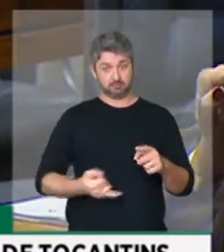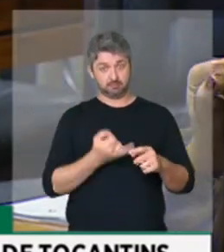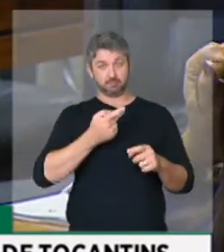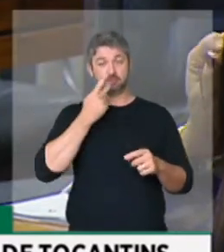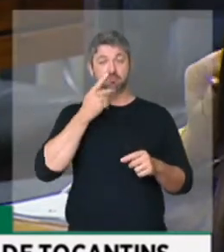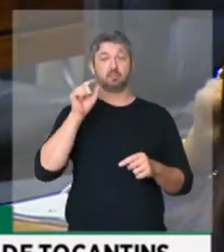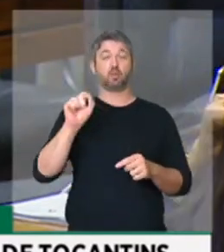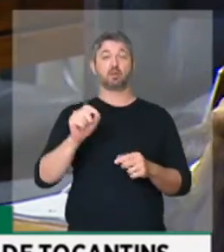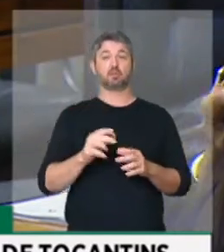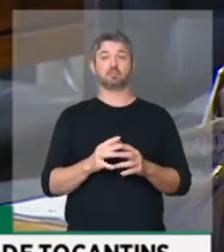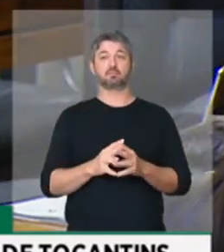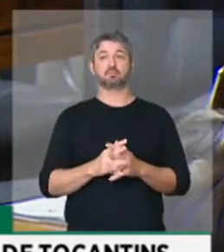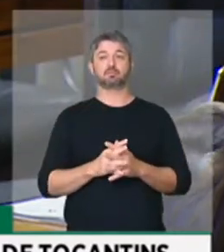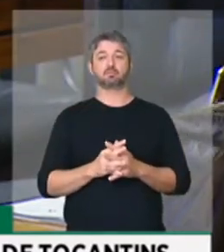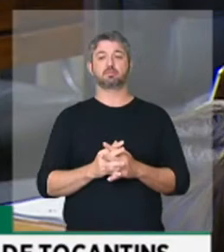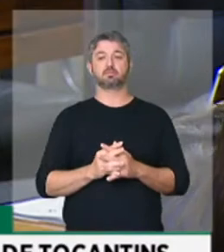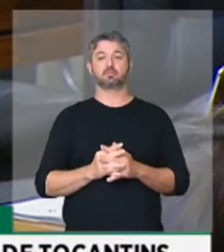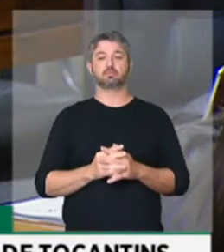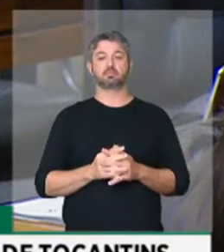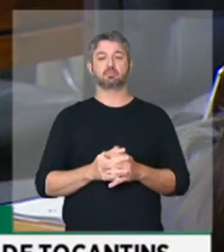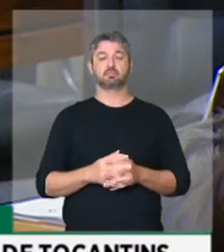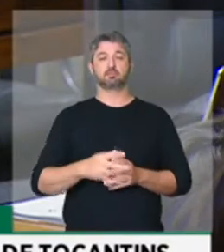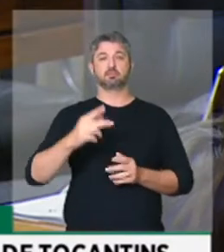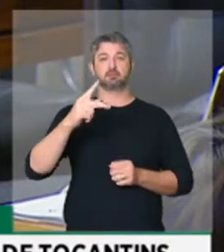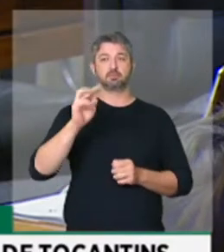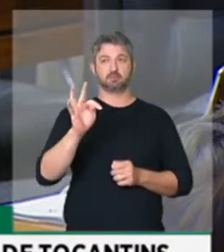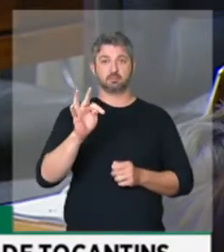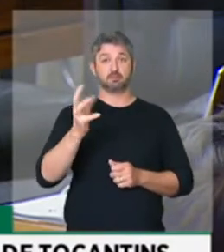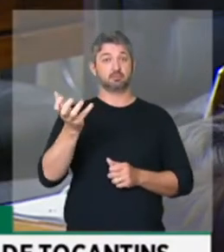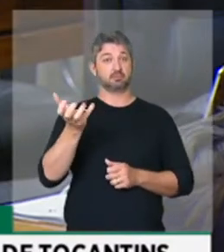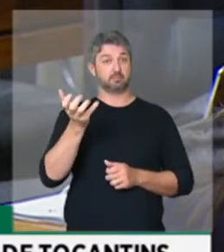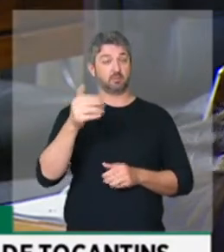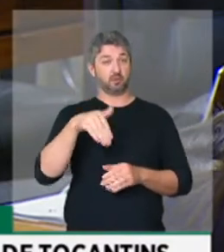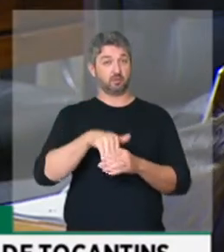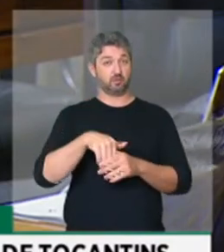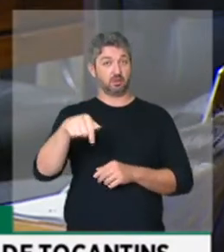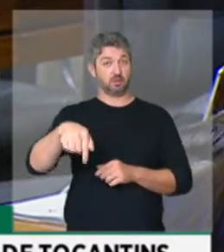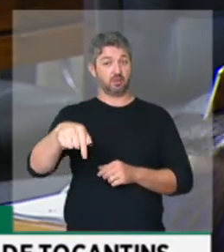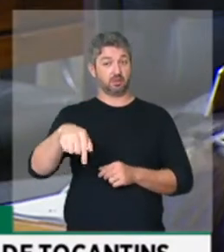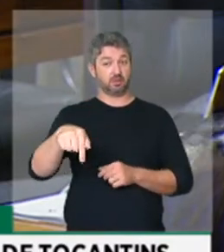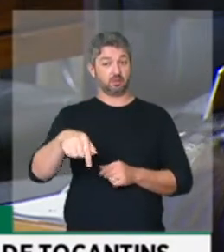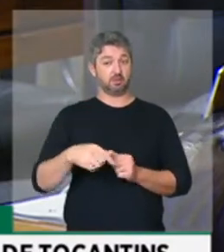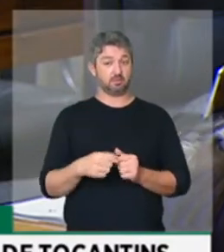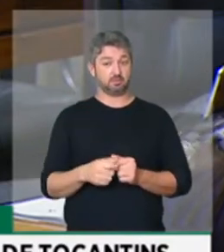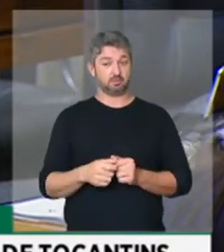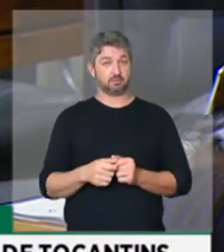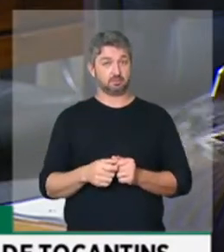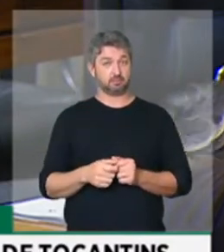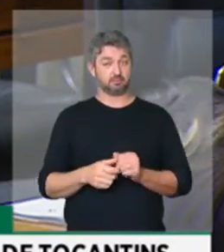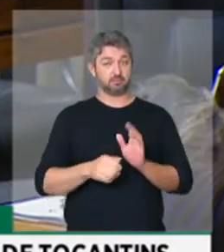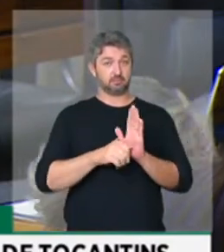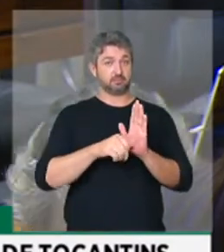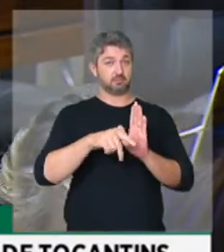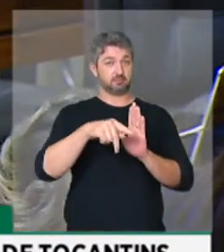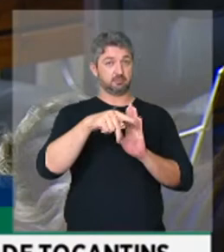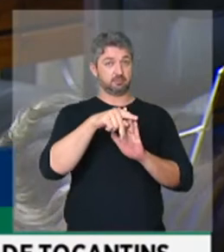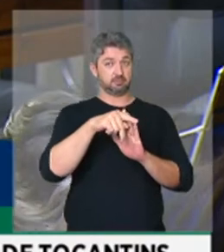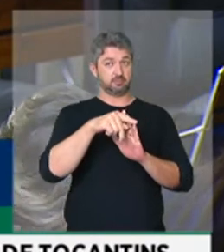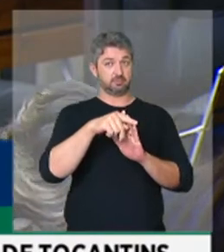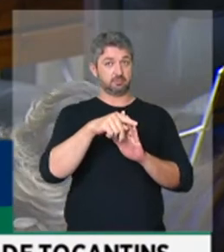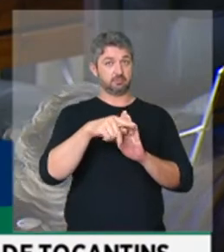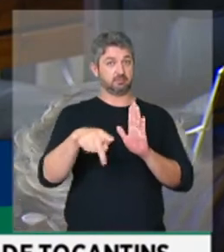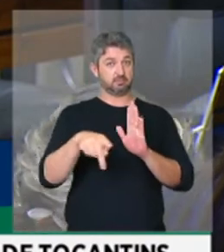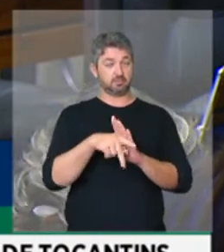aqui que o PT quer que seja votada aqui a medida provisória do